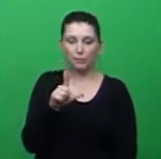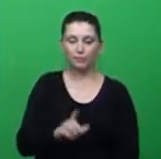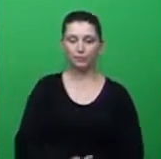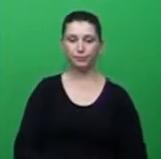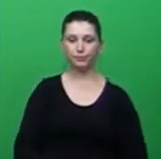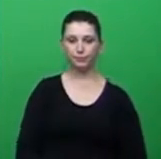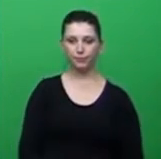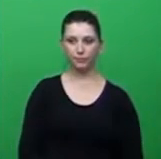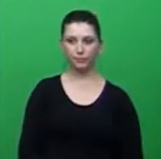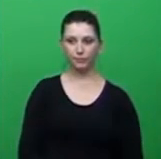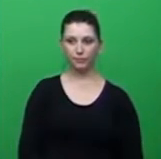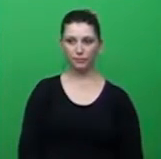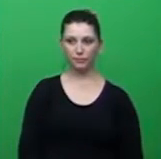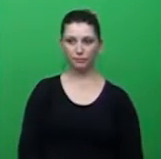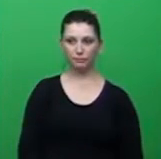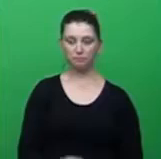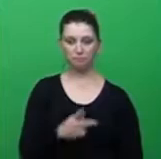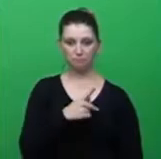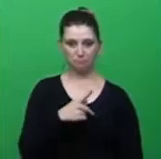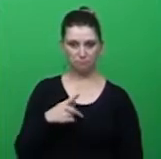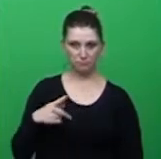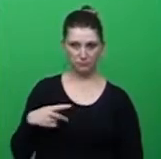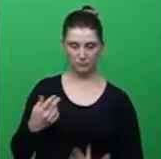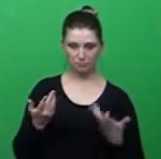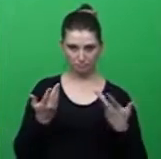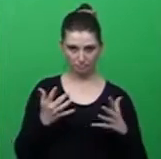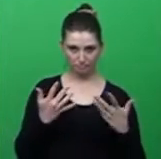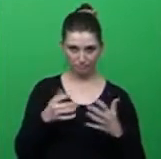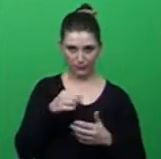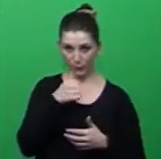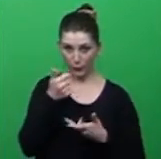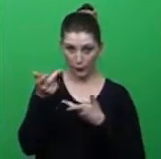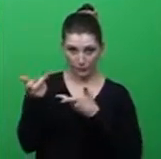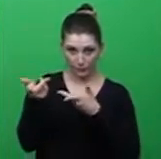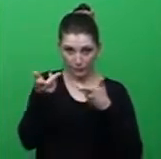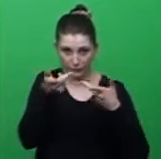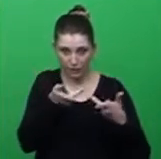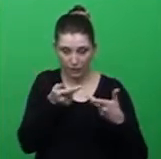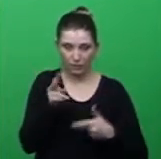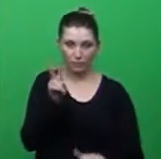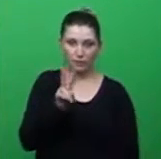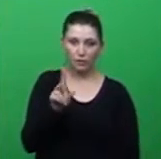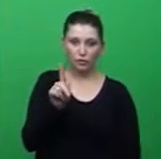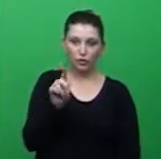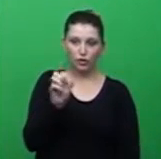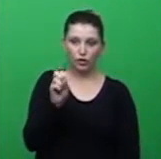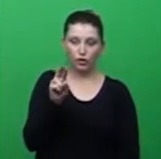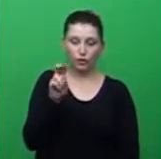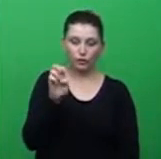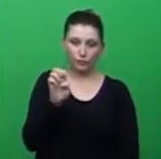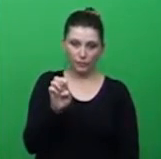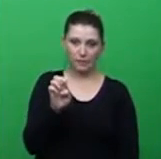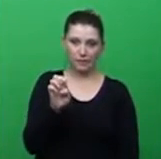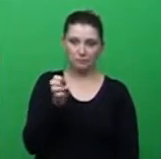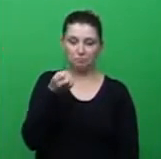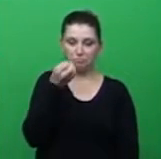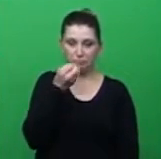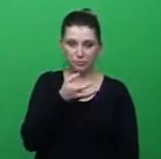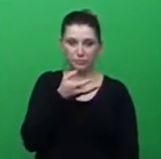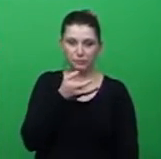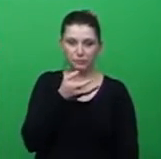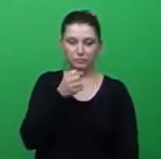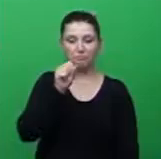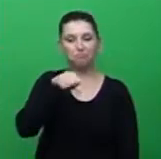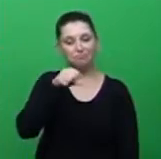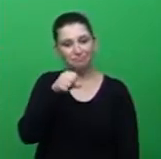Essa presidência saúda e dando as boas-vindas ao vereador Giovanni Zappellini. Com certeza o Partido Progressista está muito bem